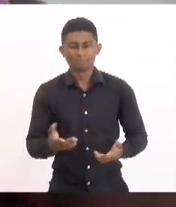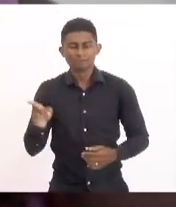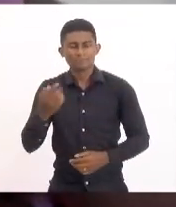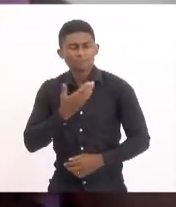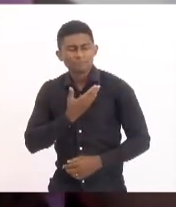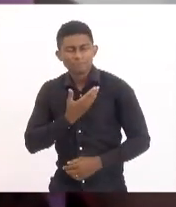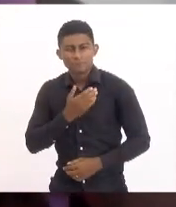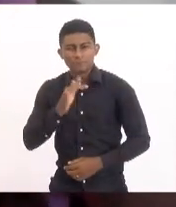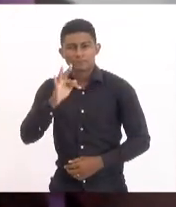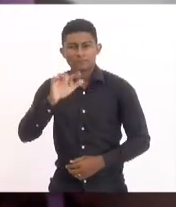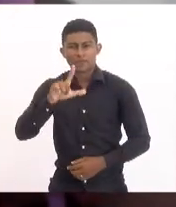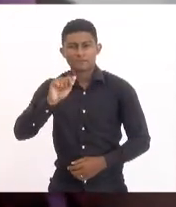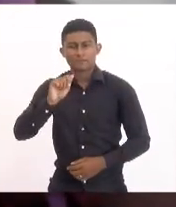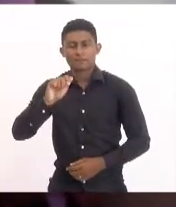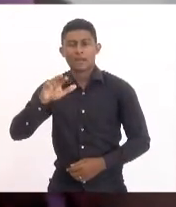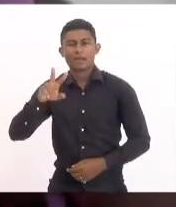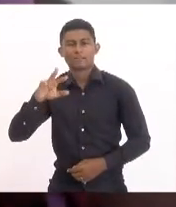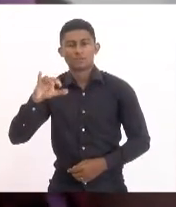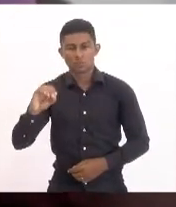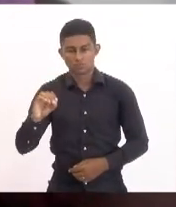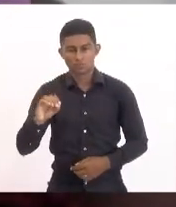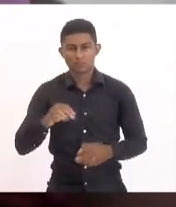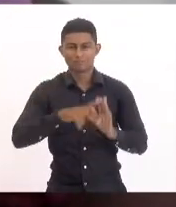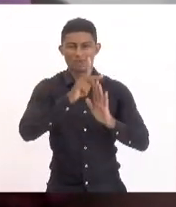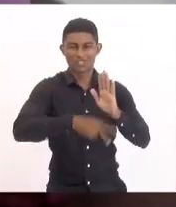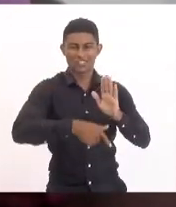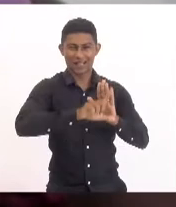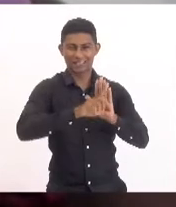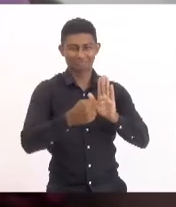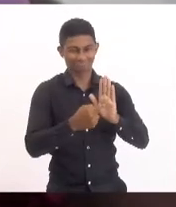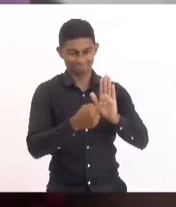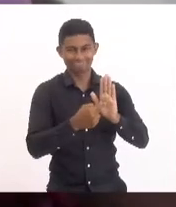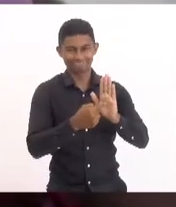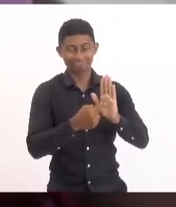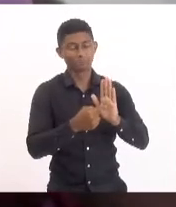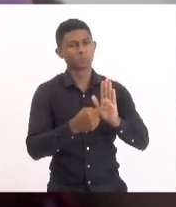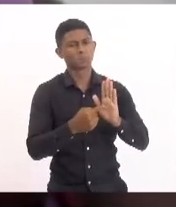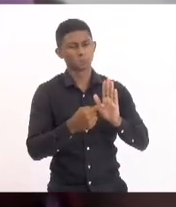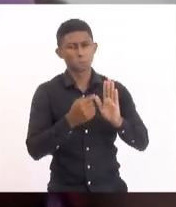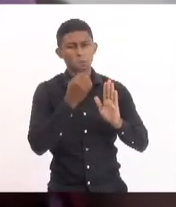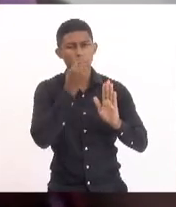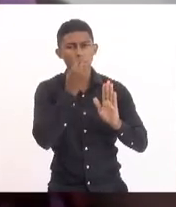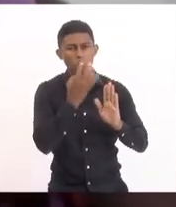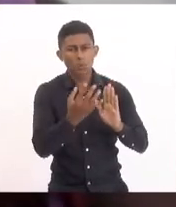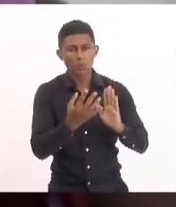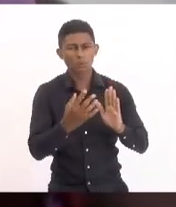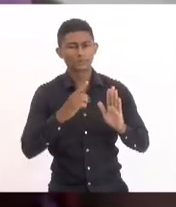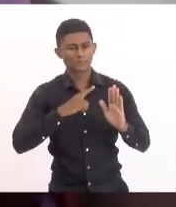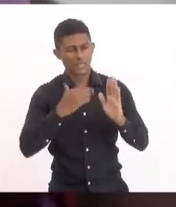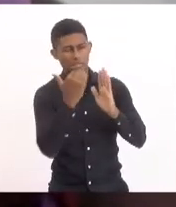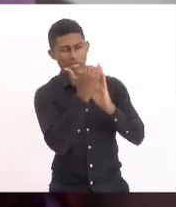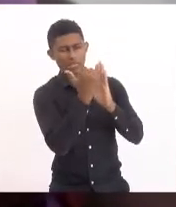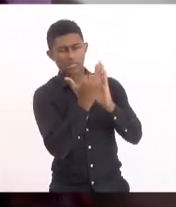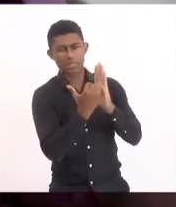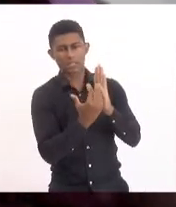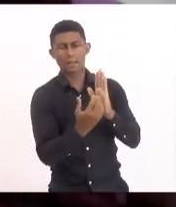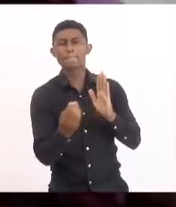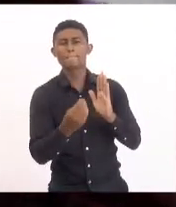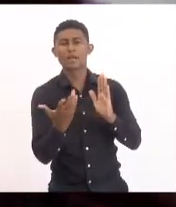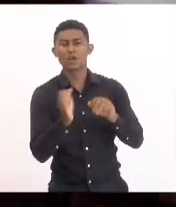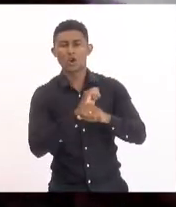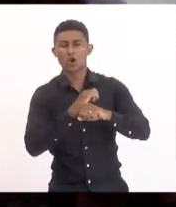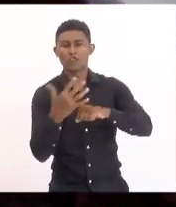Flávio Serafini. O projeto de lei garante uma série de medidas preventivas à Covid-19 no